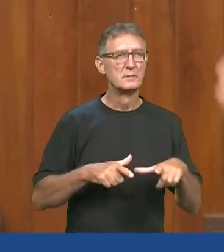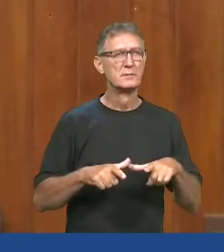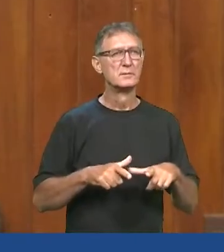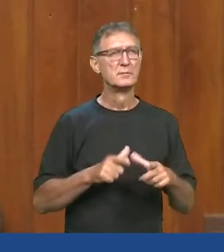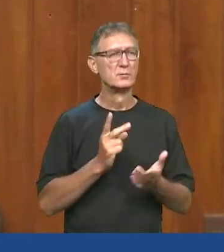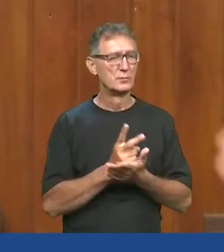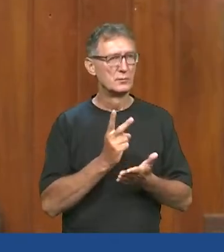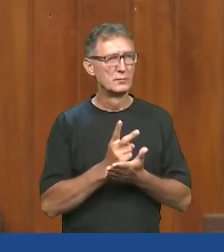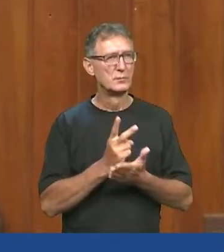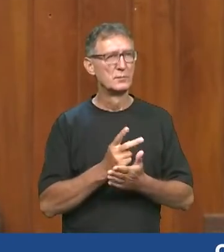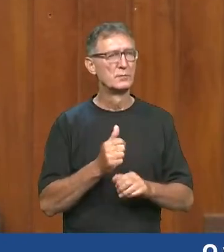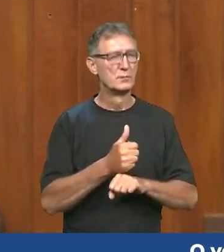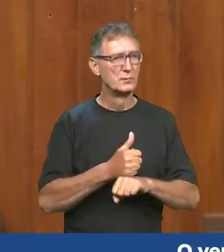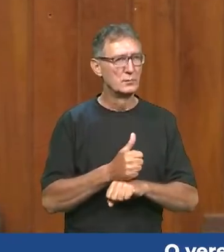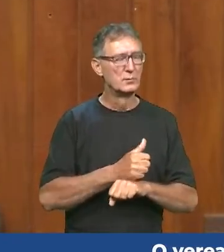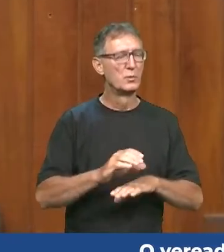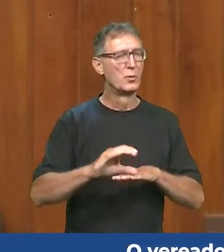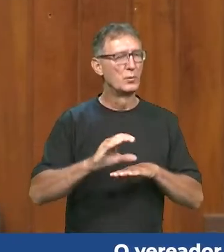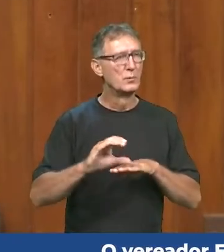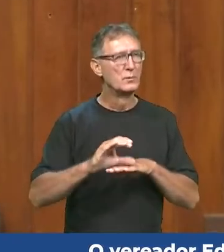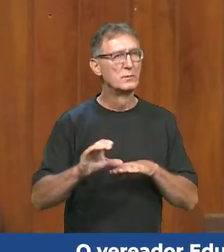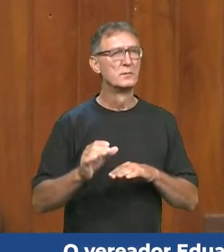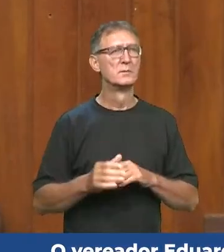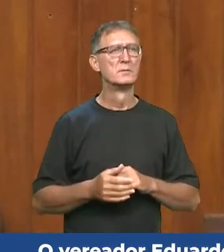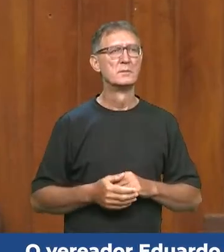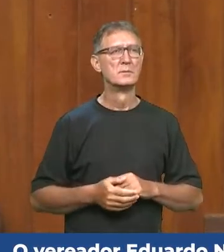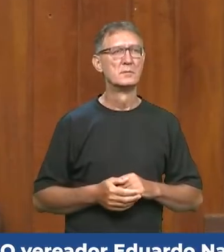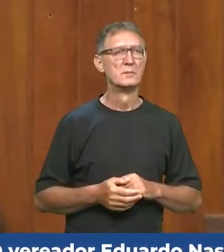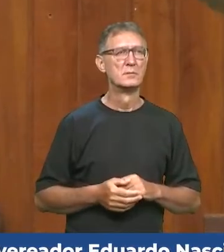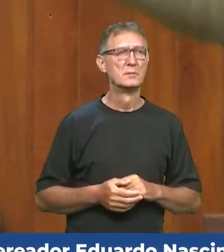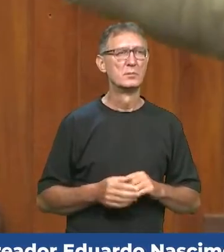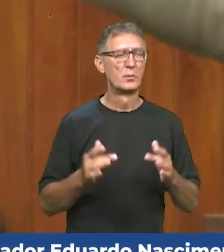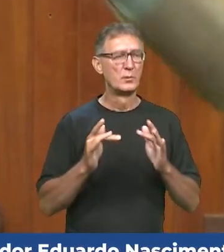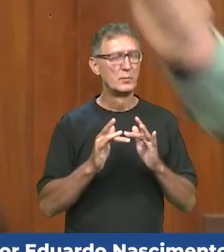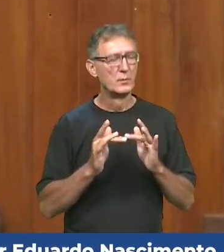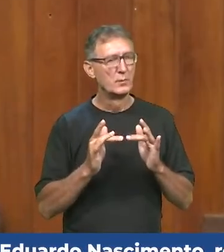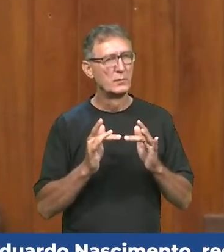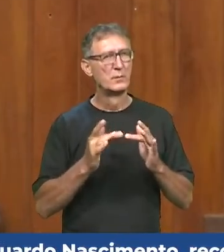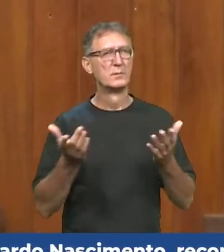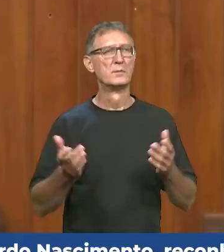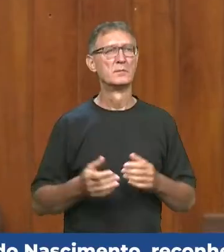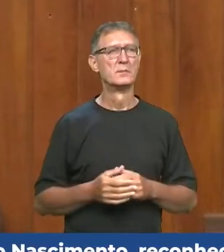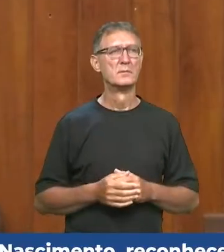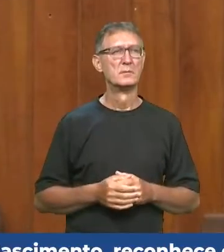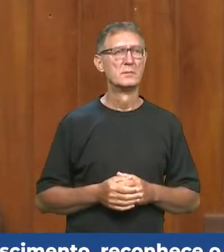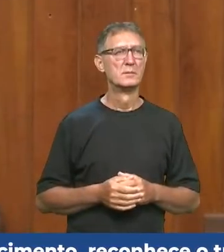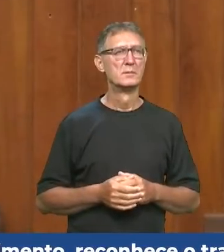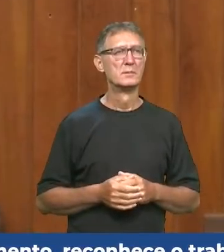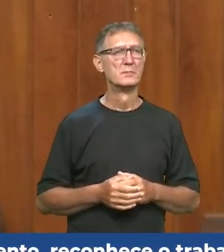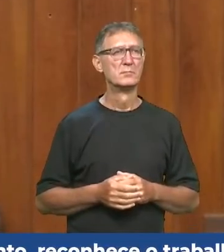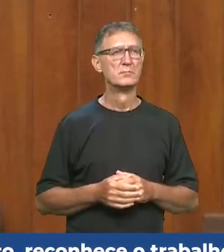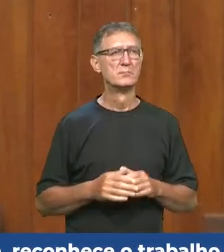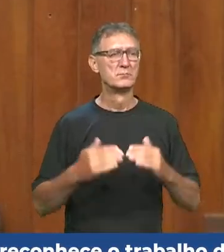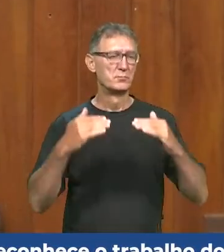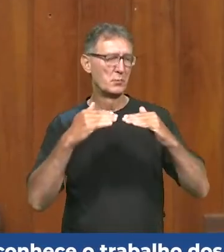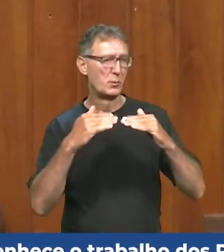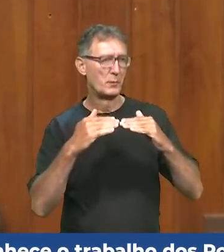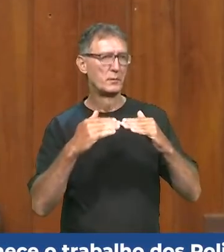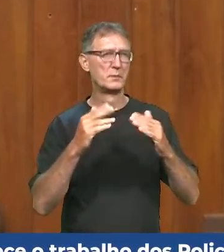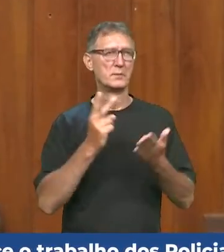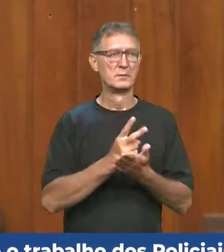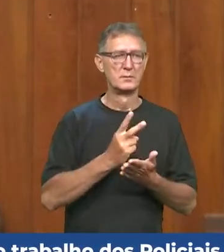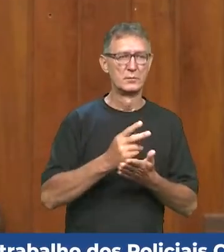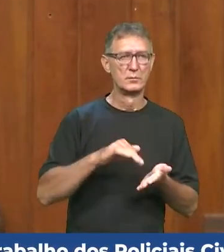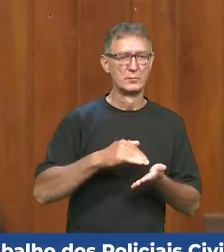efetivo, de carreira concursado. Isso com a concordância do servidor, e o entendimento entre o vereador e o